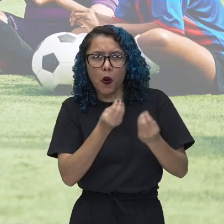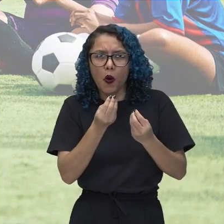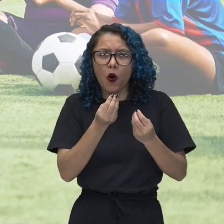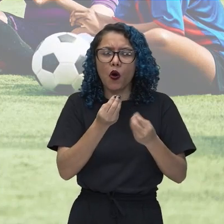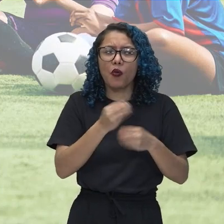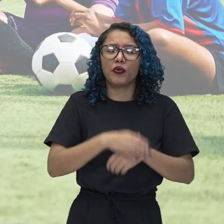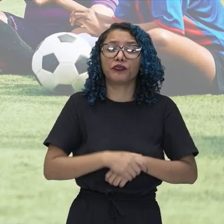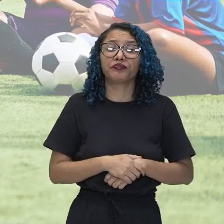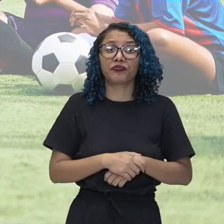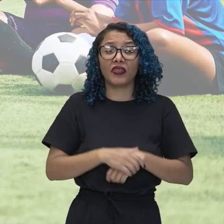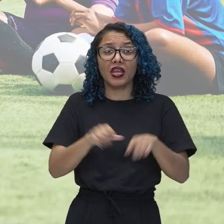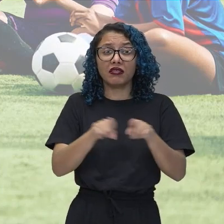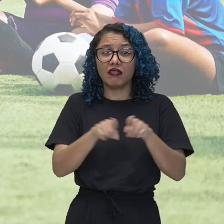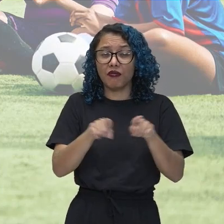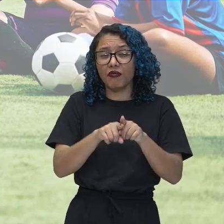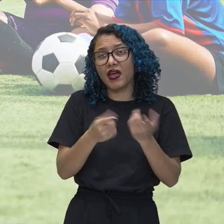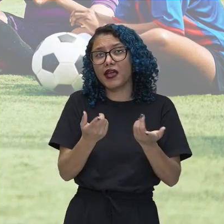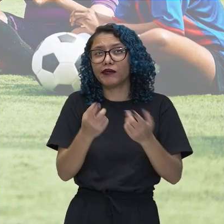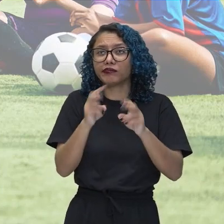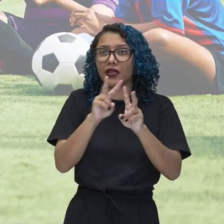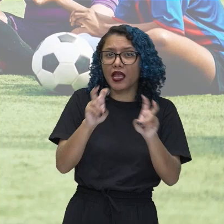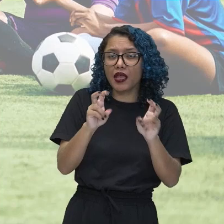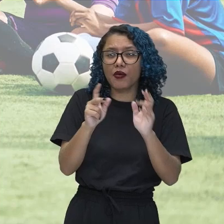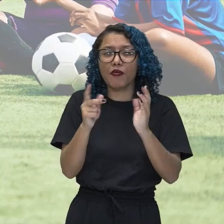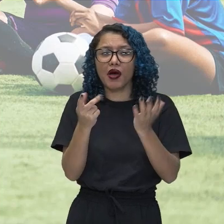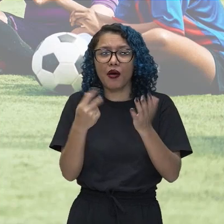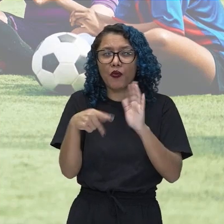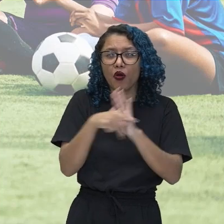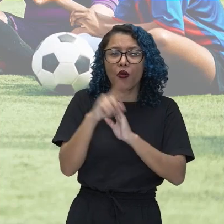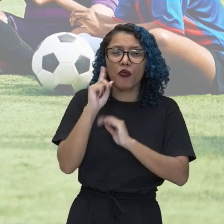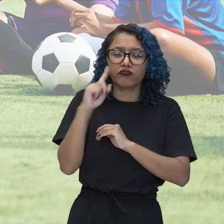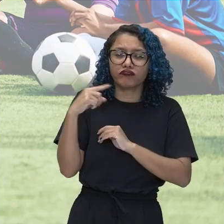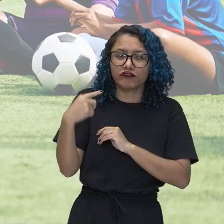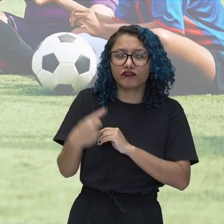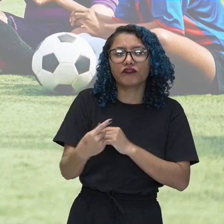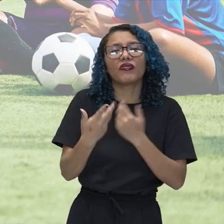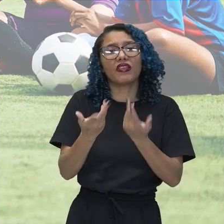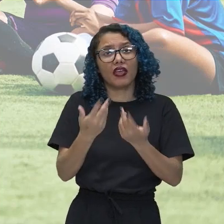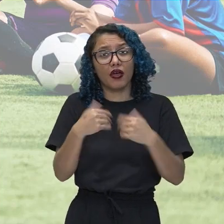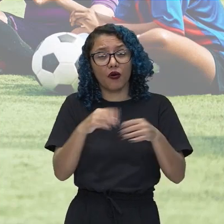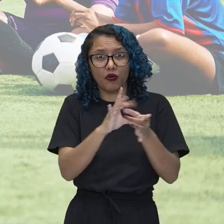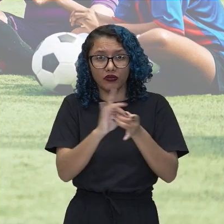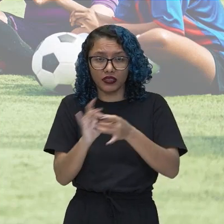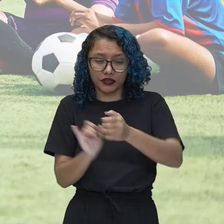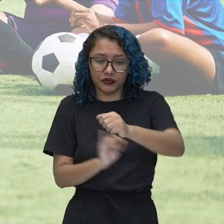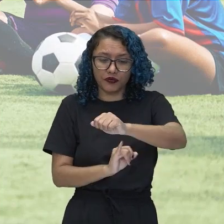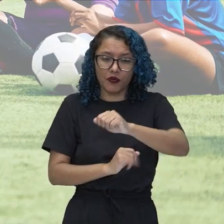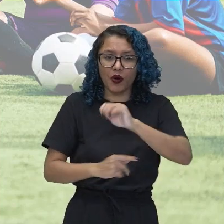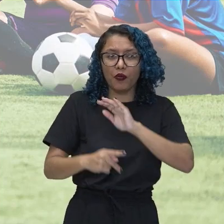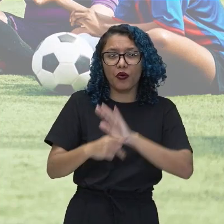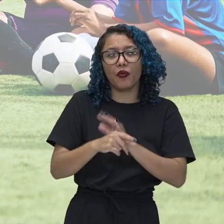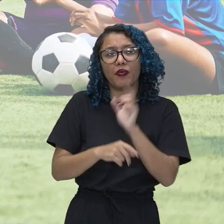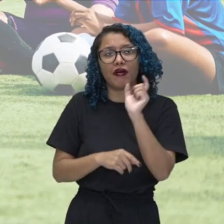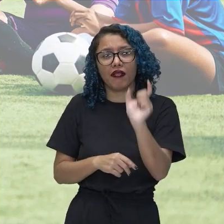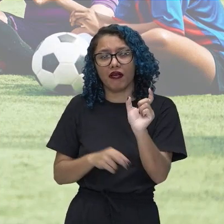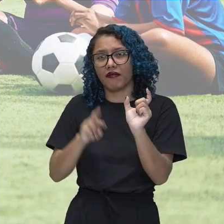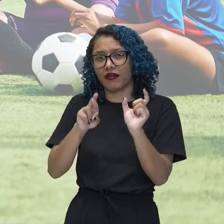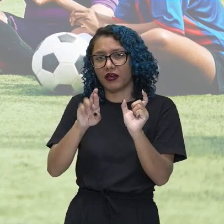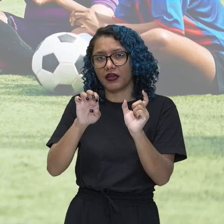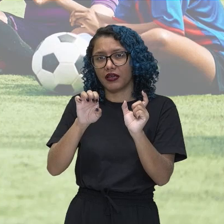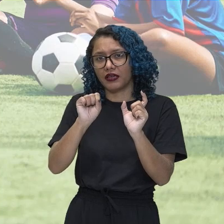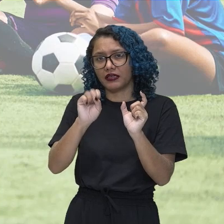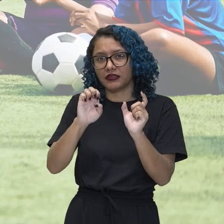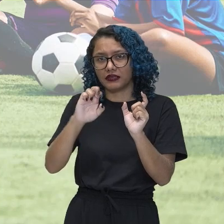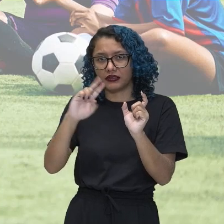do cotidiano. Esse é o sentido mais informal de resenha. Você chama, você estava ali com os meus amigos naquela